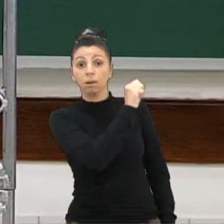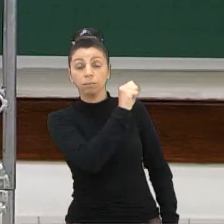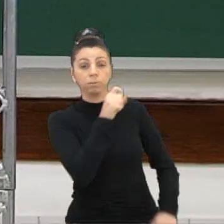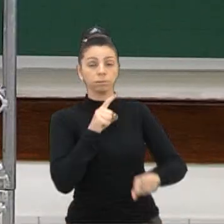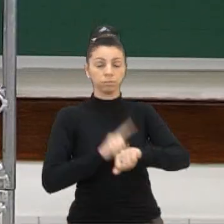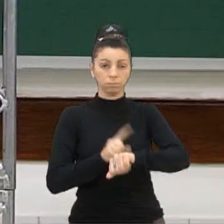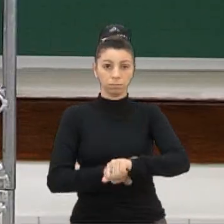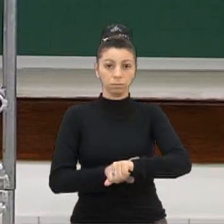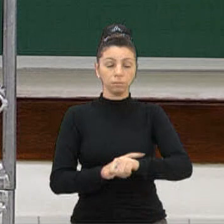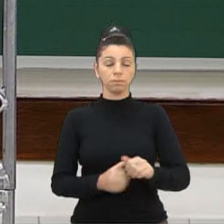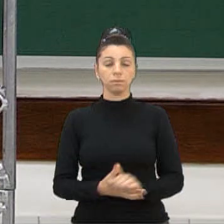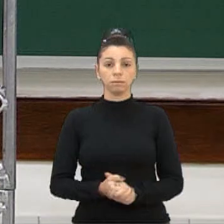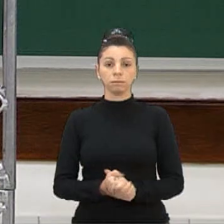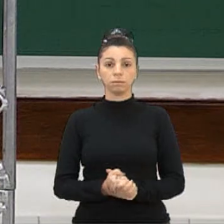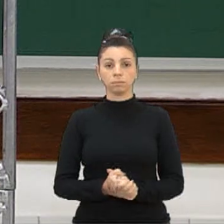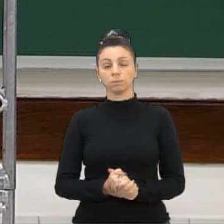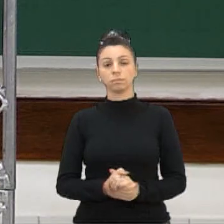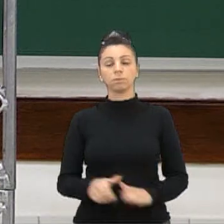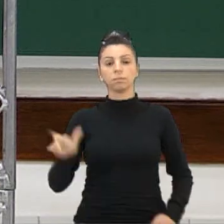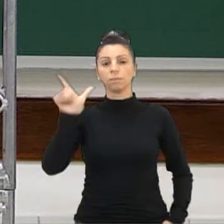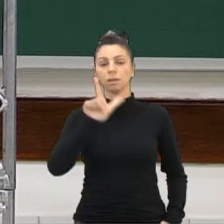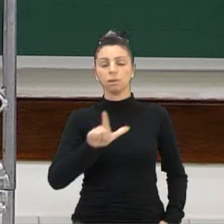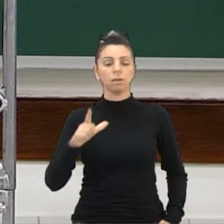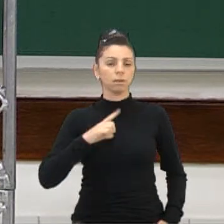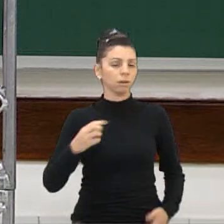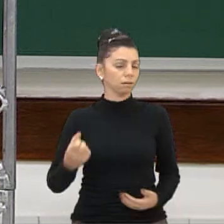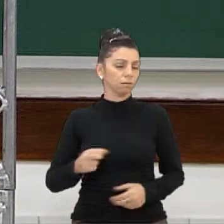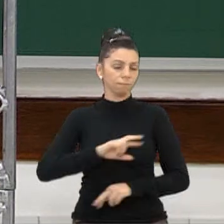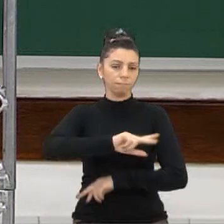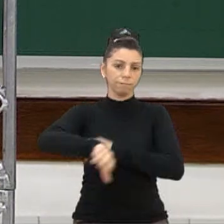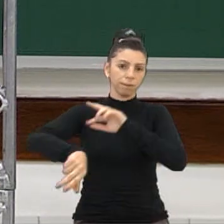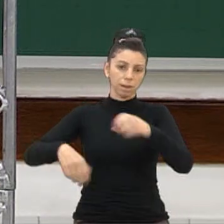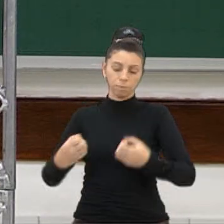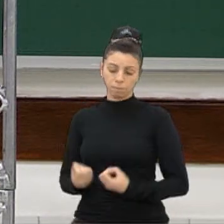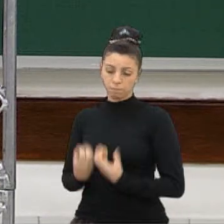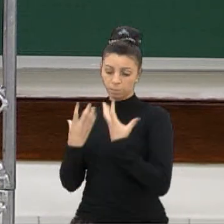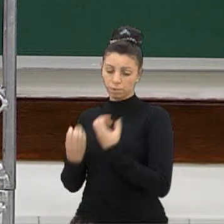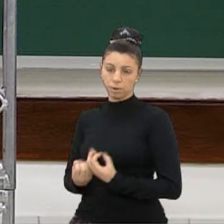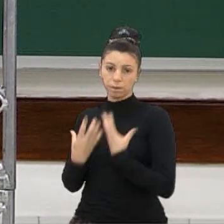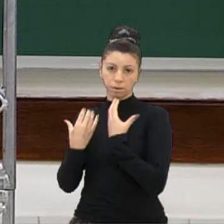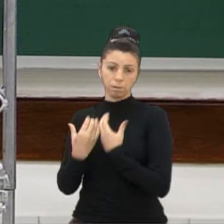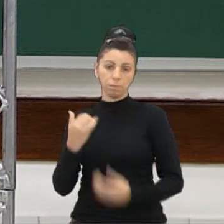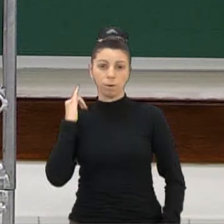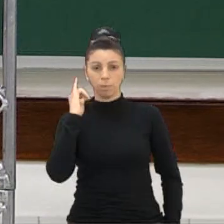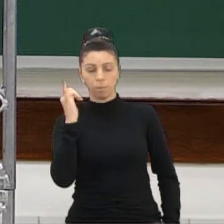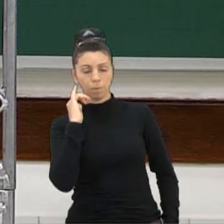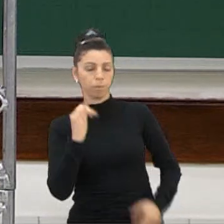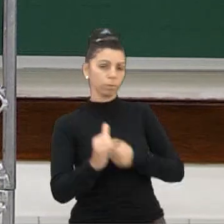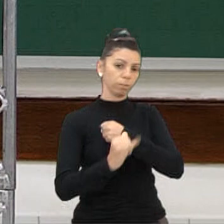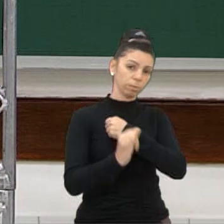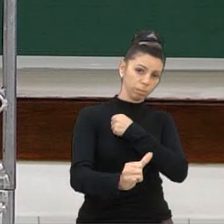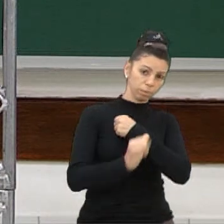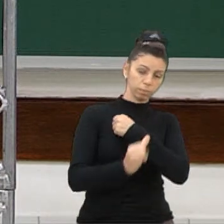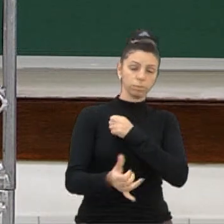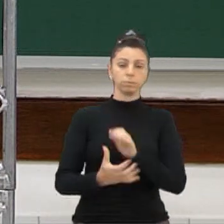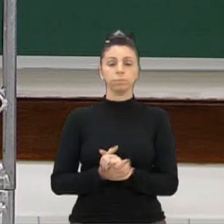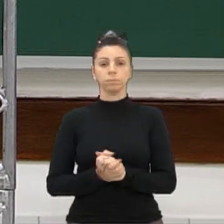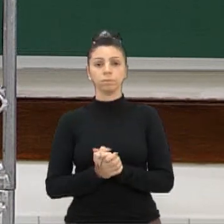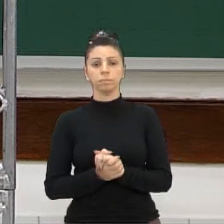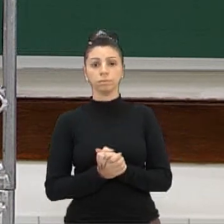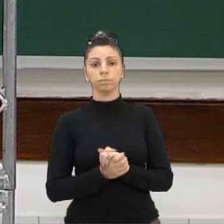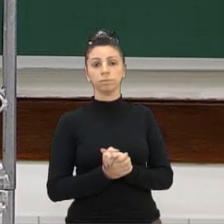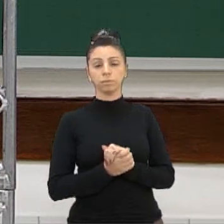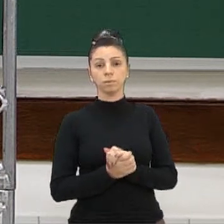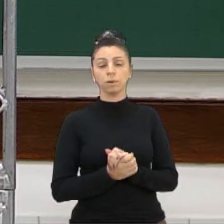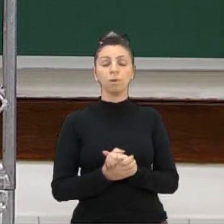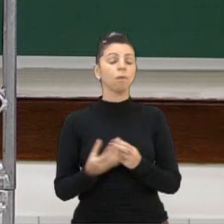tempo. Na literatura, a gente vai ter vários poemas, contos, crônicas, fragmentos de romances que abordam a questão do quanto